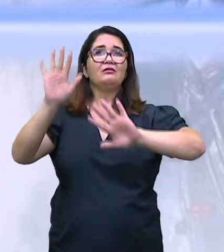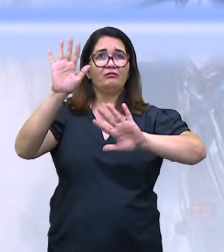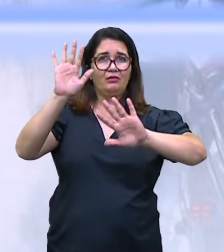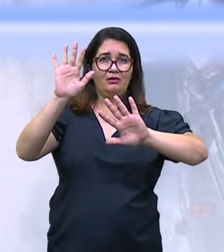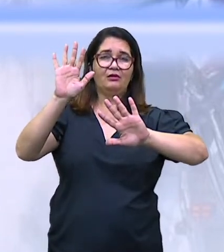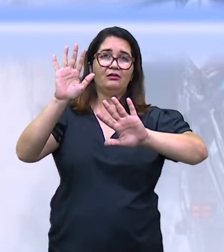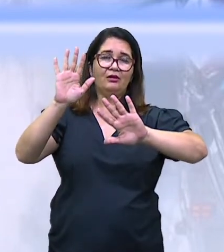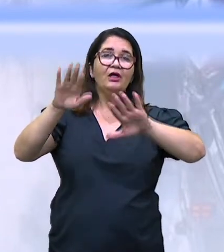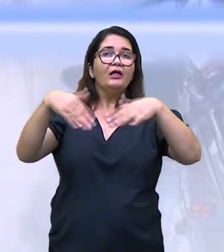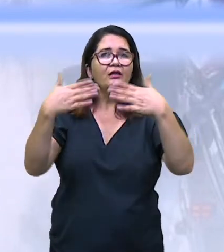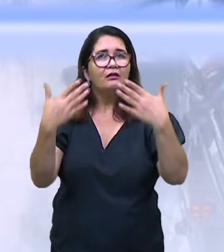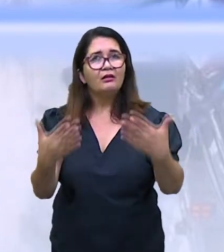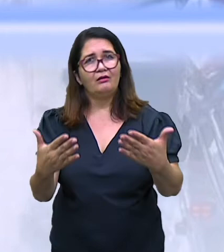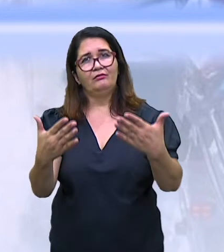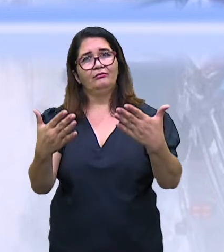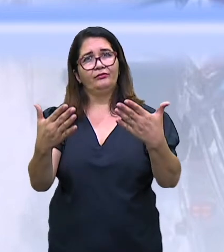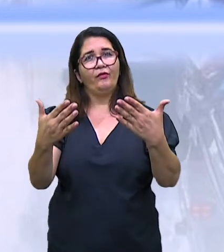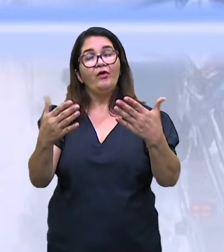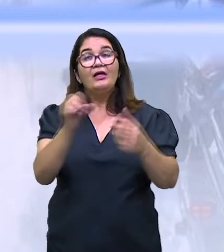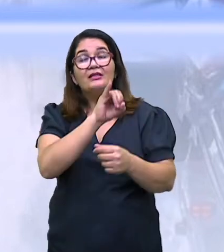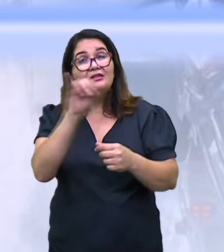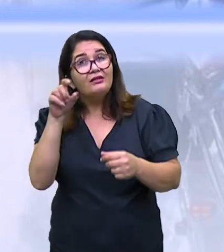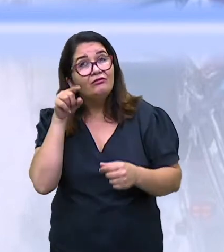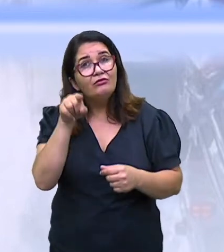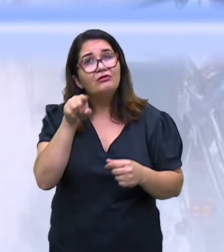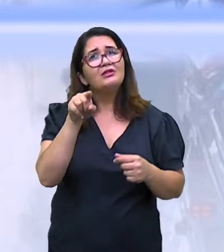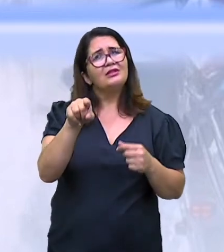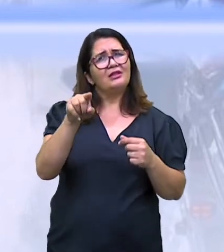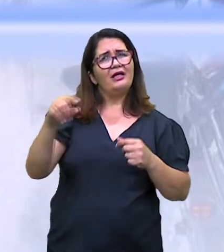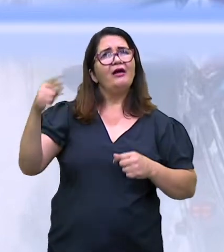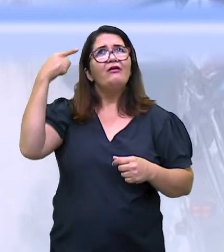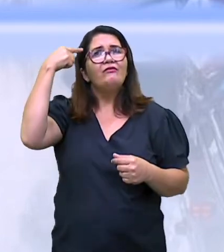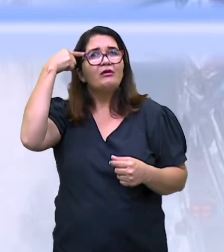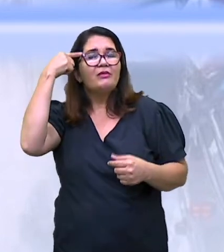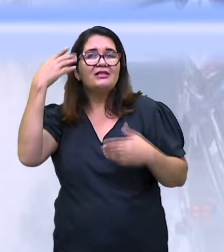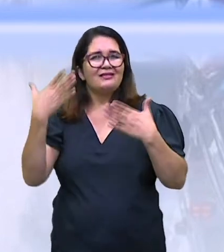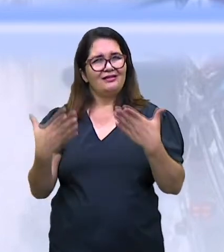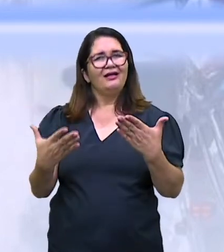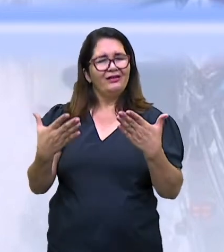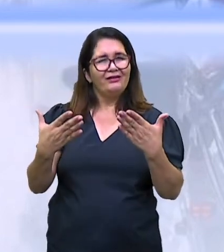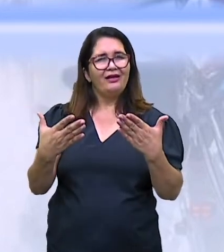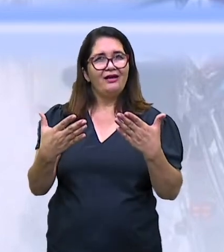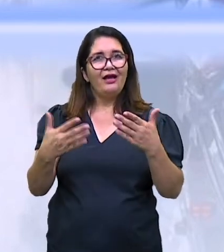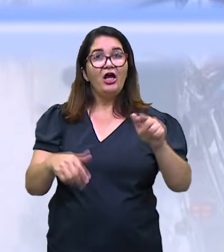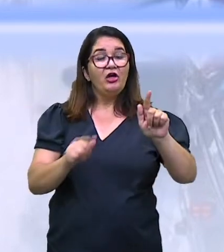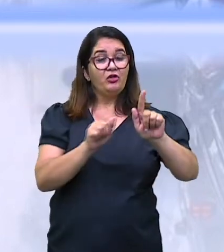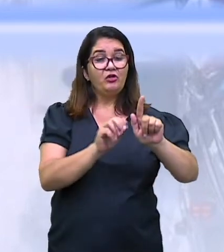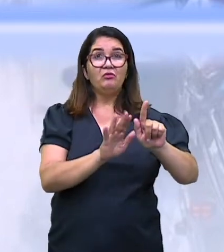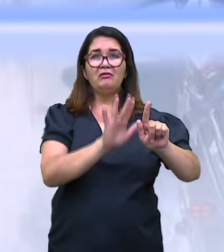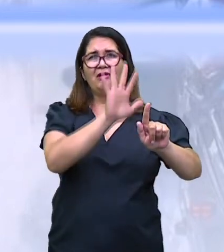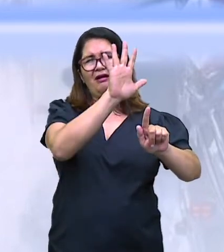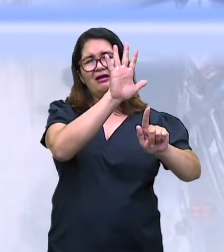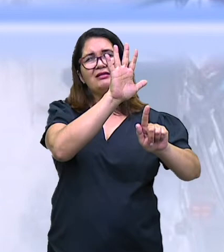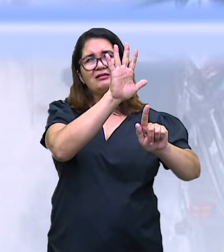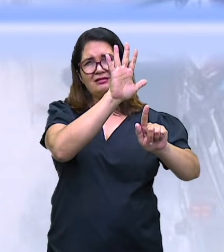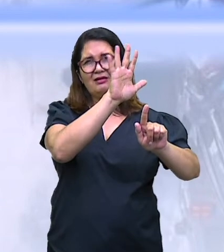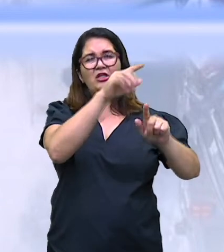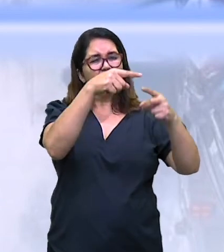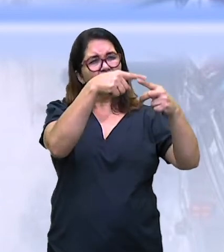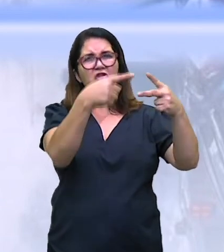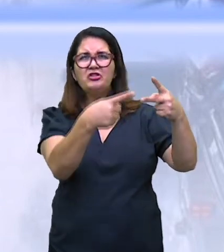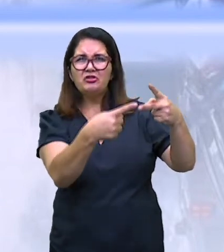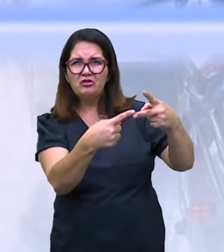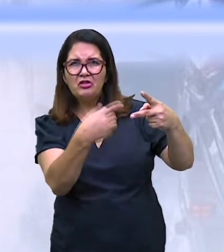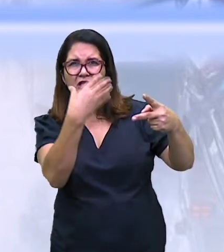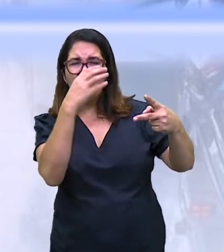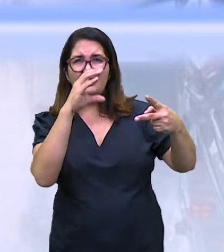mas conhece apenas o CH2, que é o gás carbônico, como vilão da história, está na